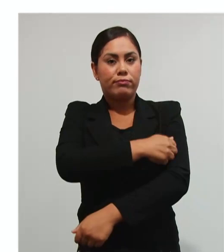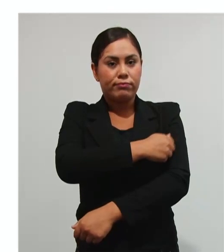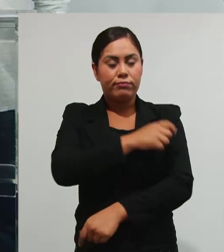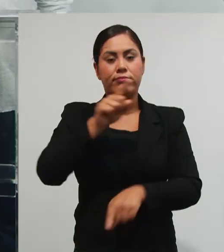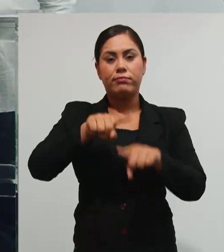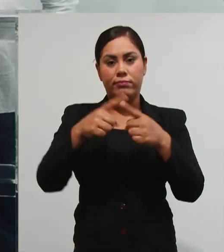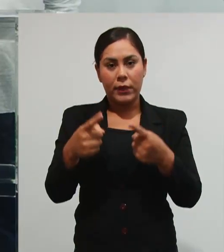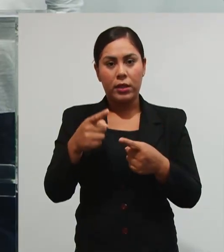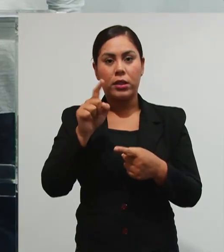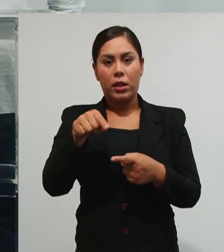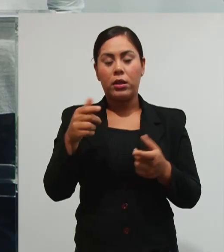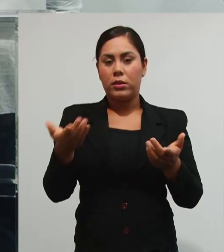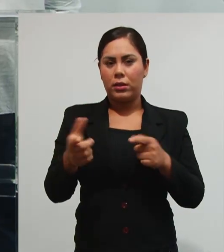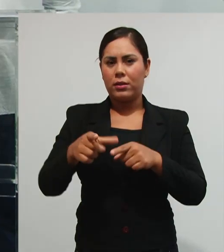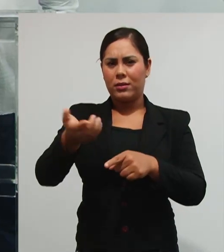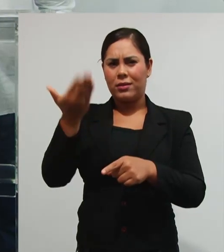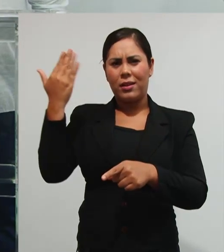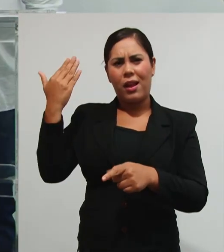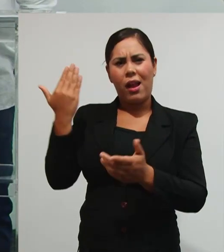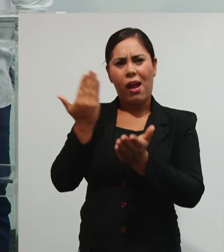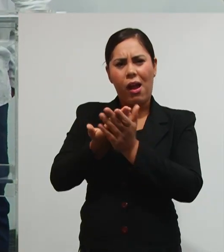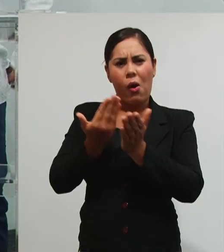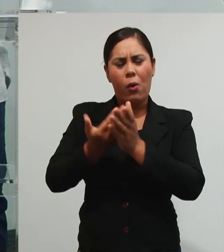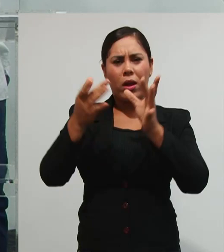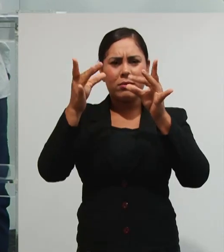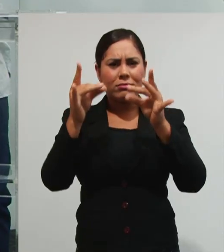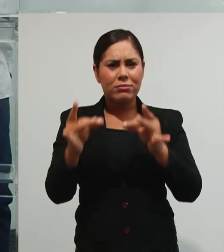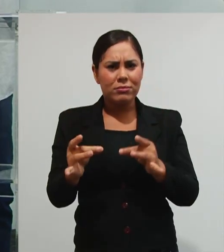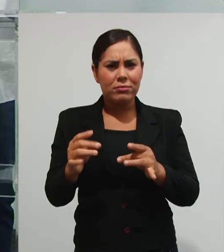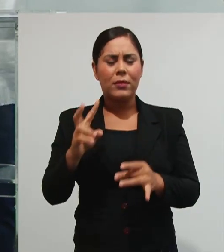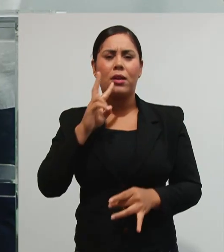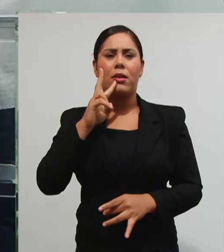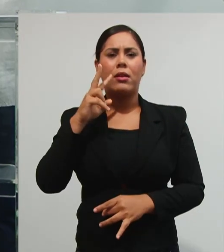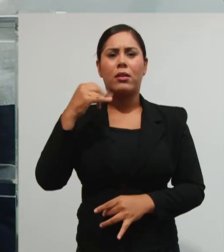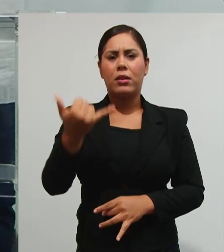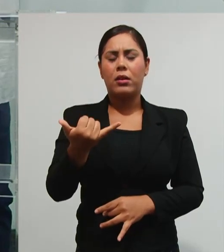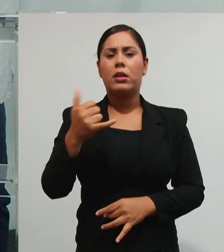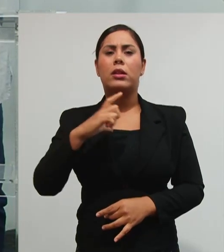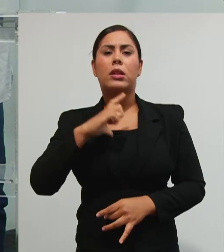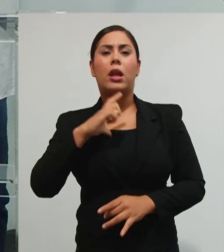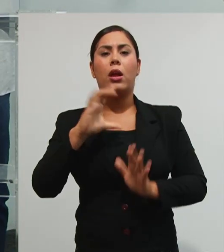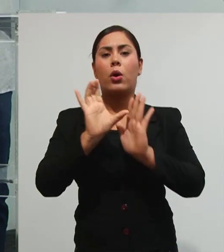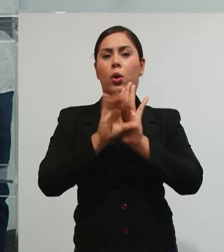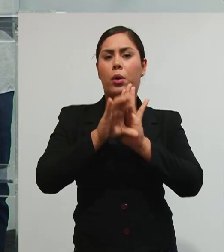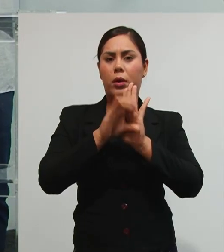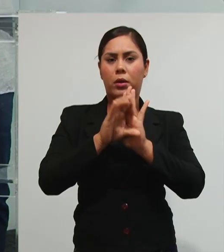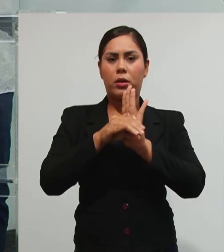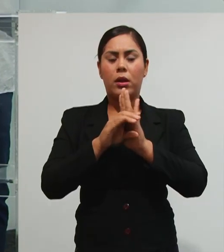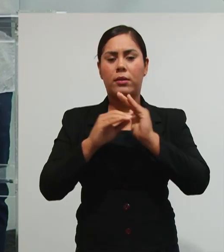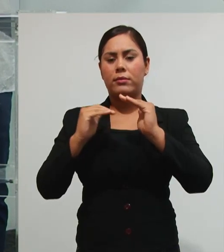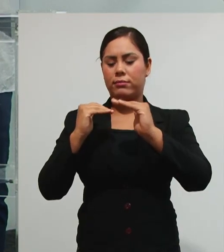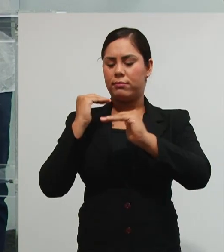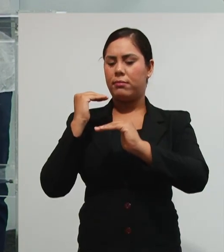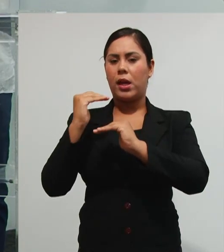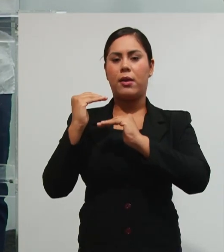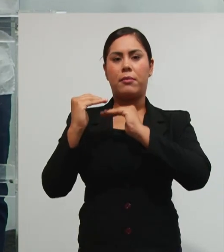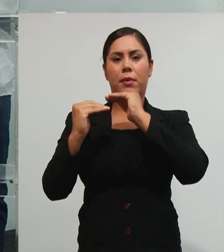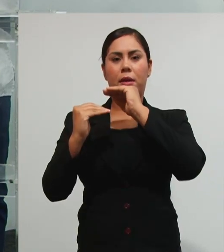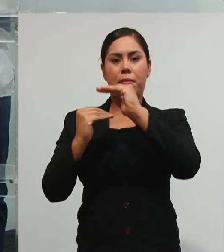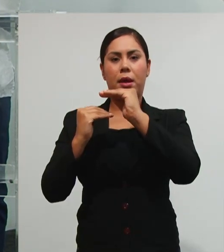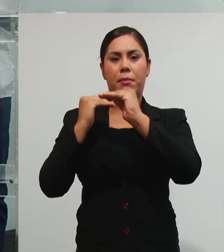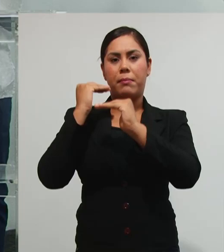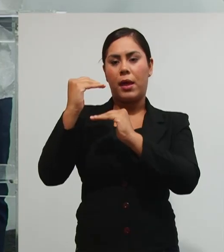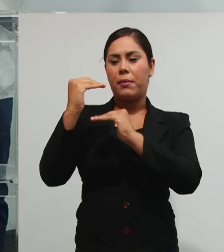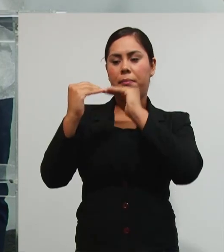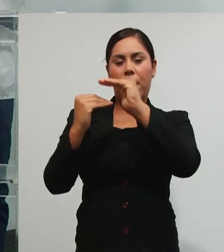Isso é o que eu estava falando lá naquela aula que eu estava explicando sobre Vygotsky, que ele tem esse conceito de andaime, de escada. Então, o